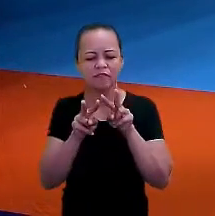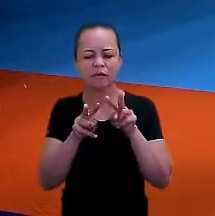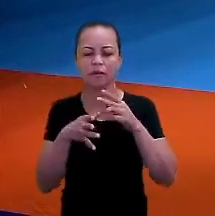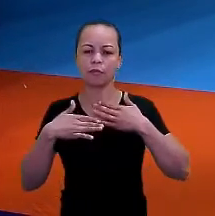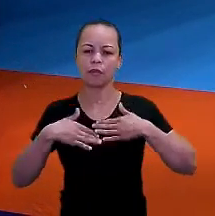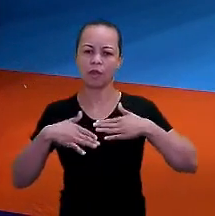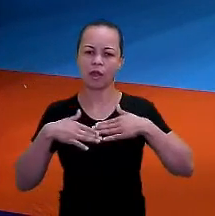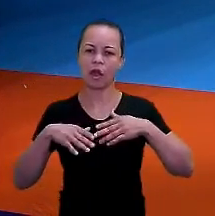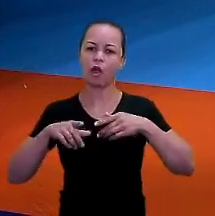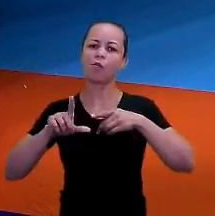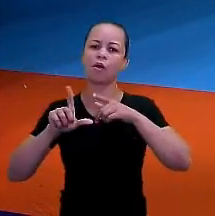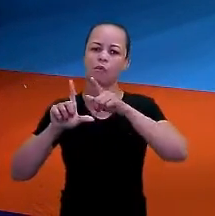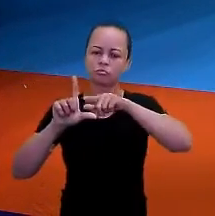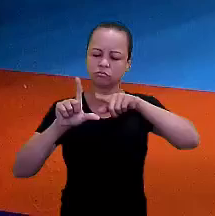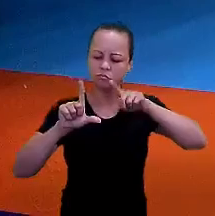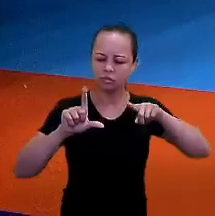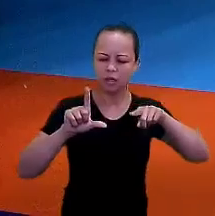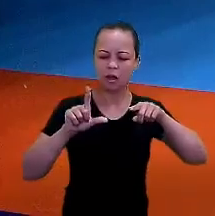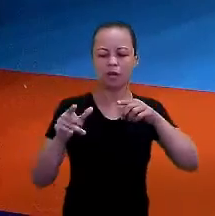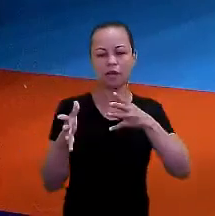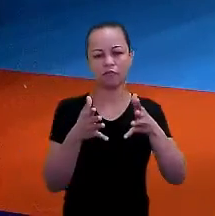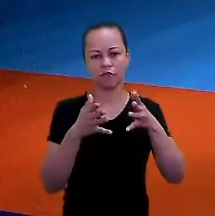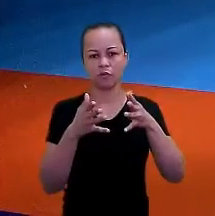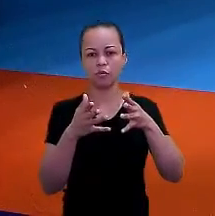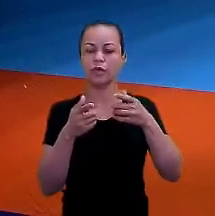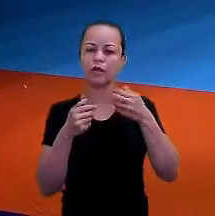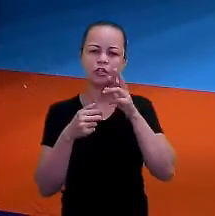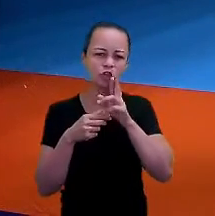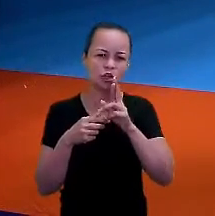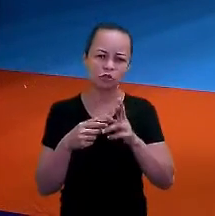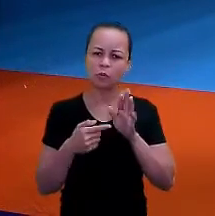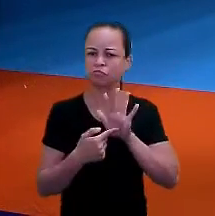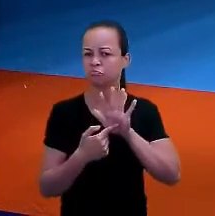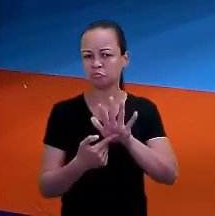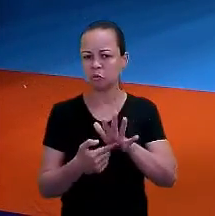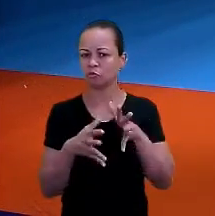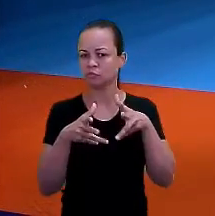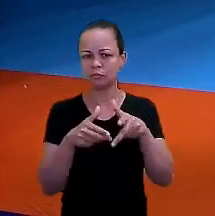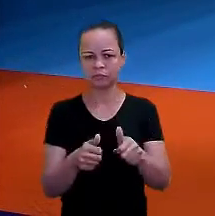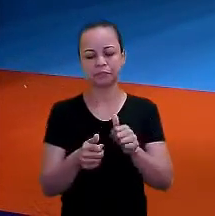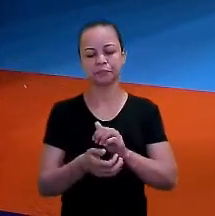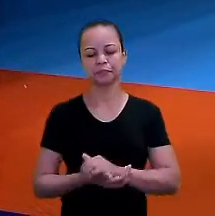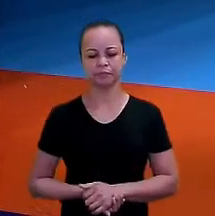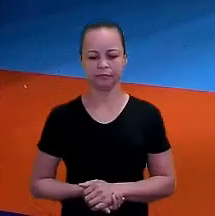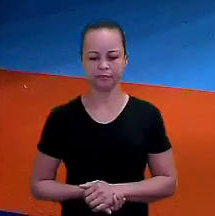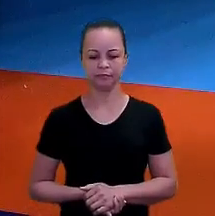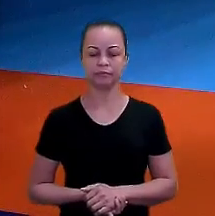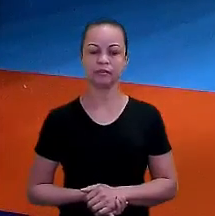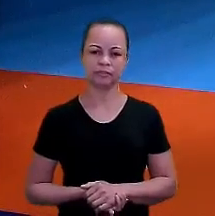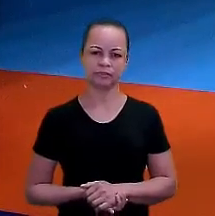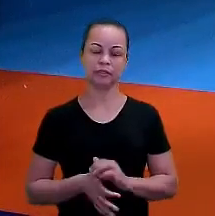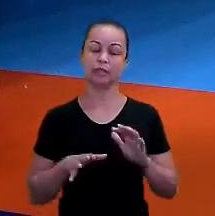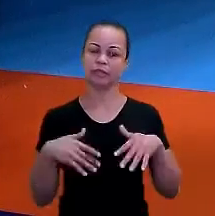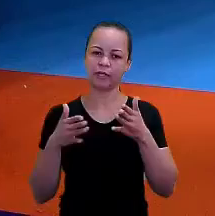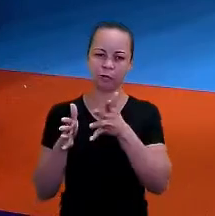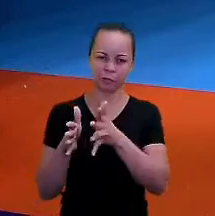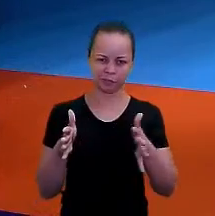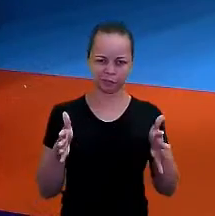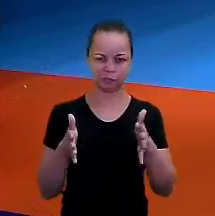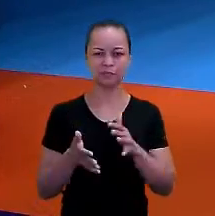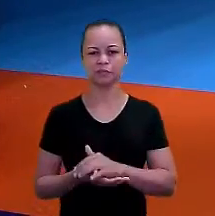nosso gráfico, que ele nos dá todas as respostas, tá certo? Mas aí a gente